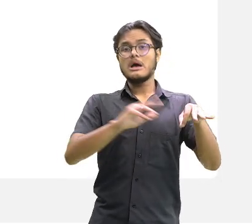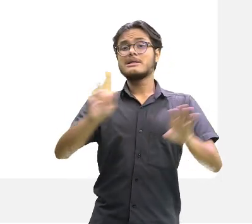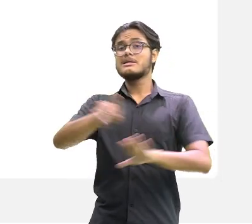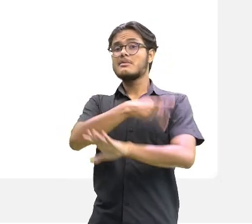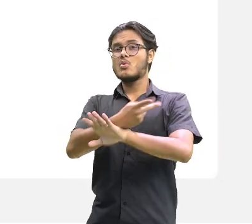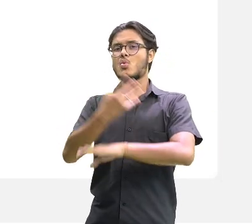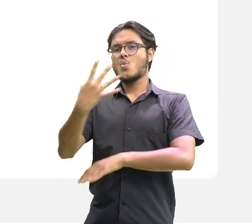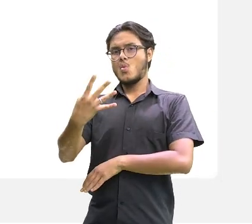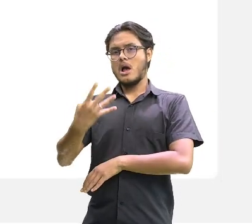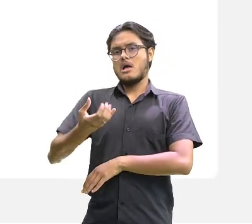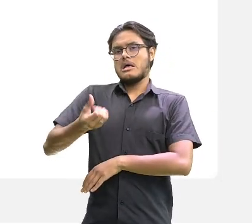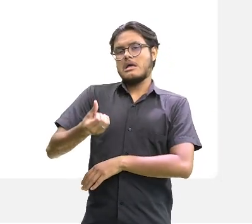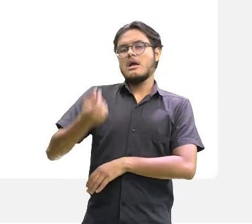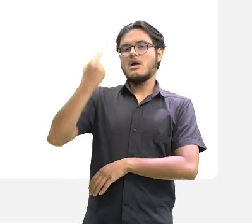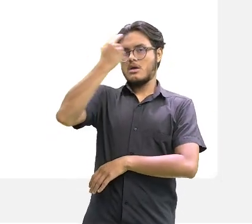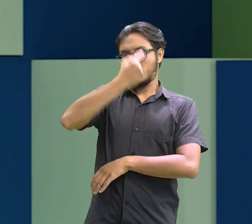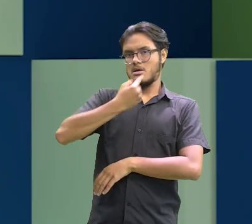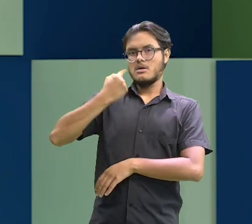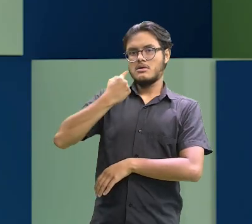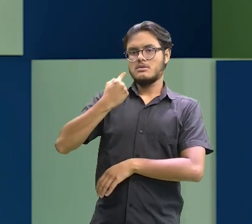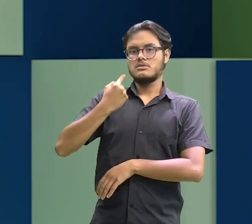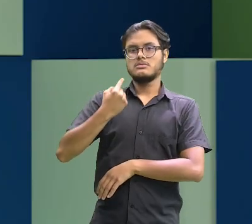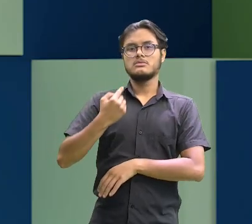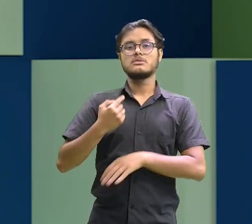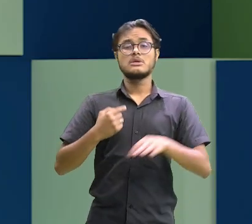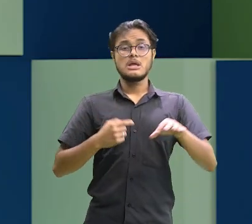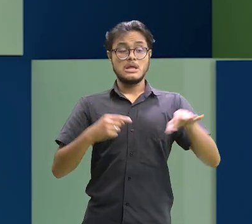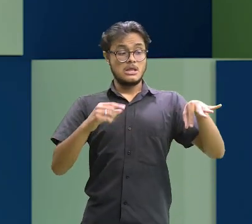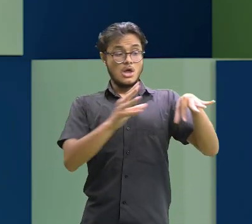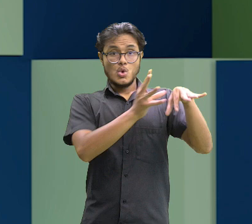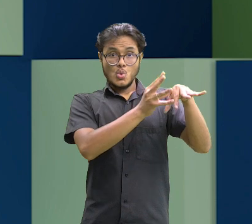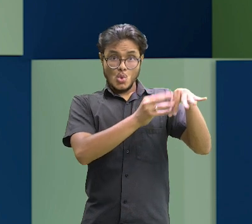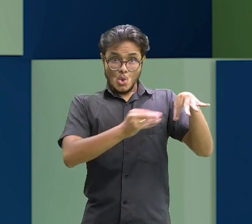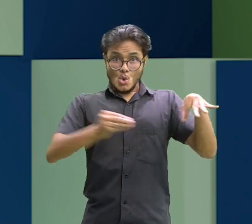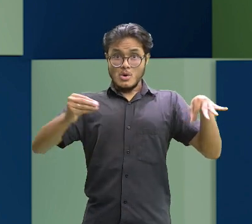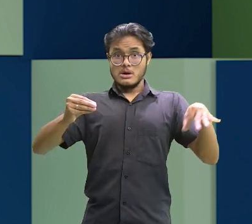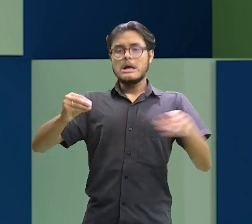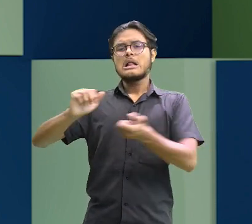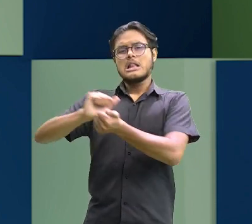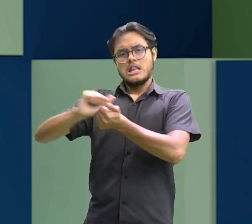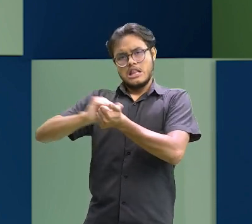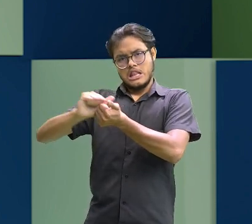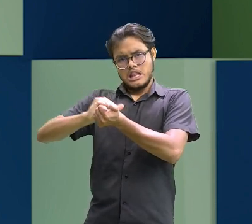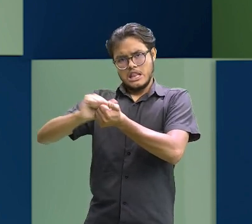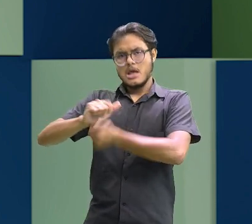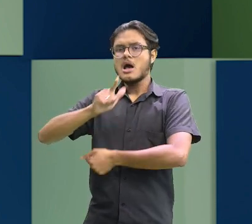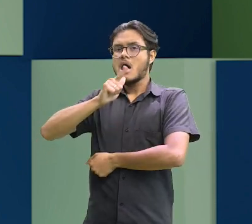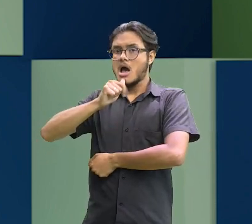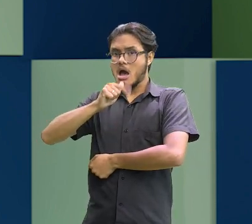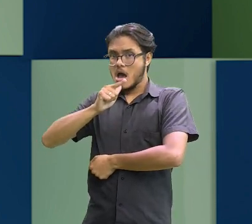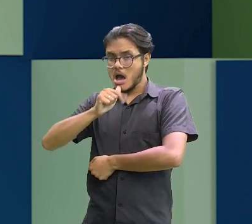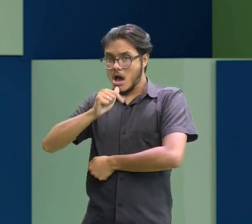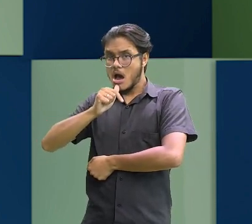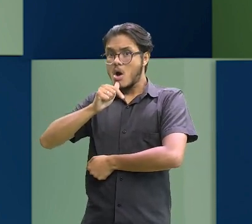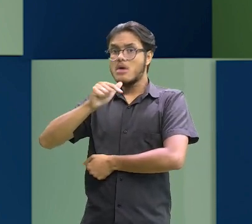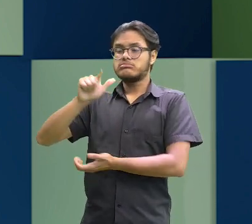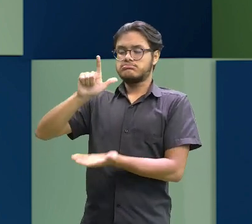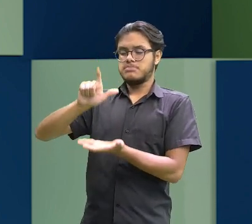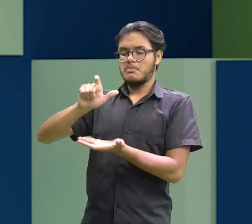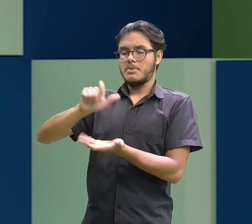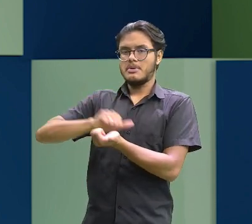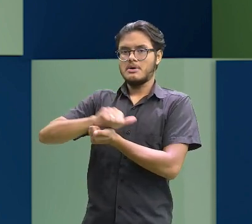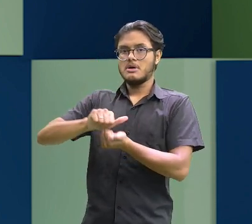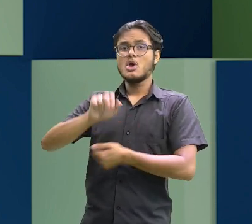horas, sendo necessário ser lavado com água e sabão após o uso. A sua durabilidade é de cerca de